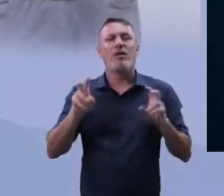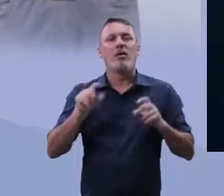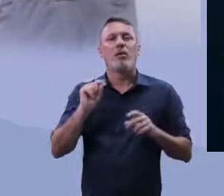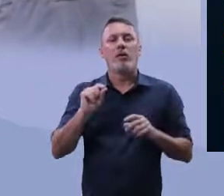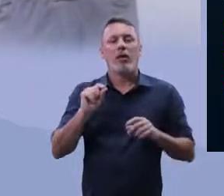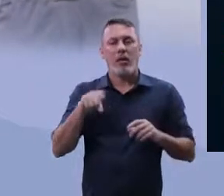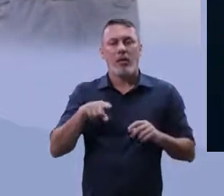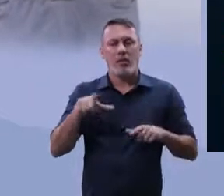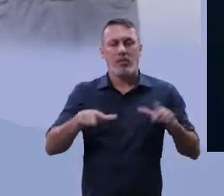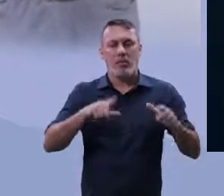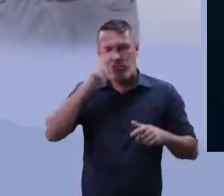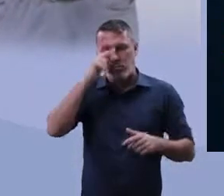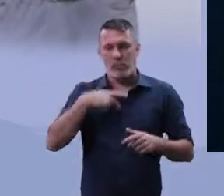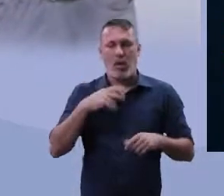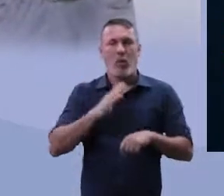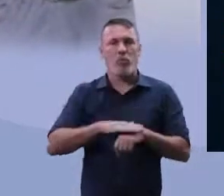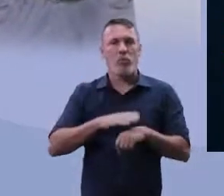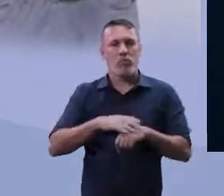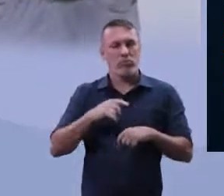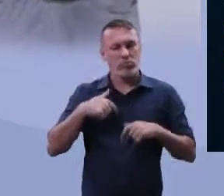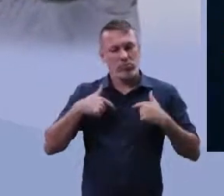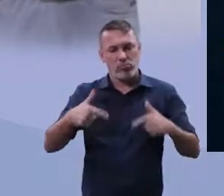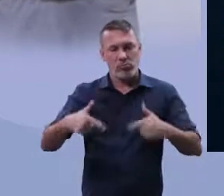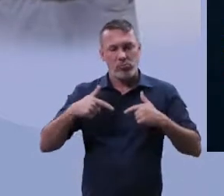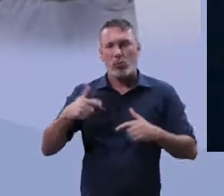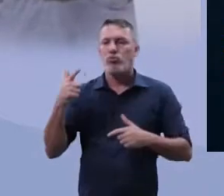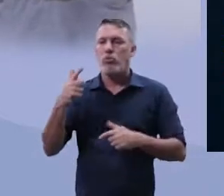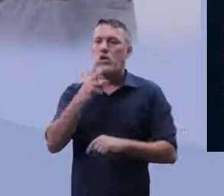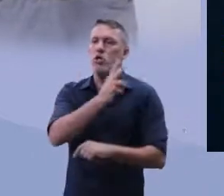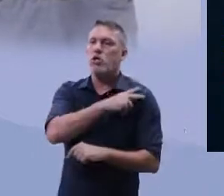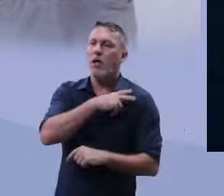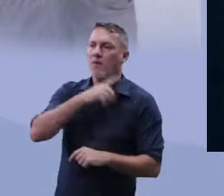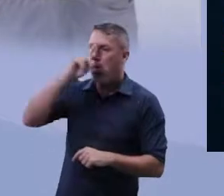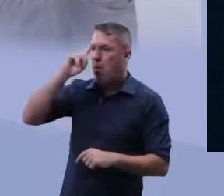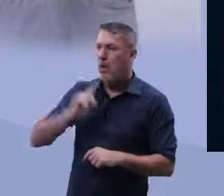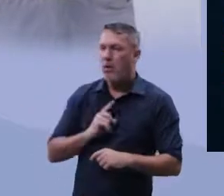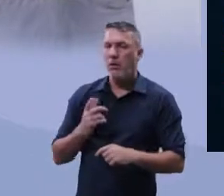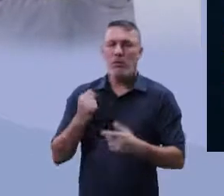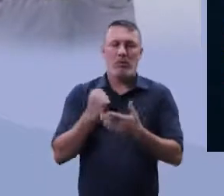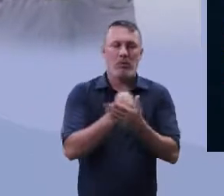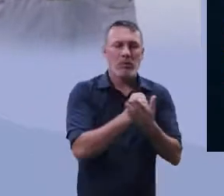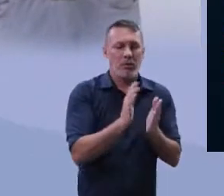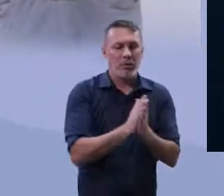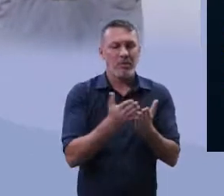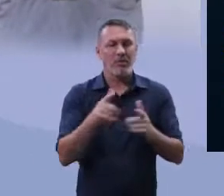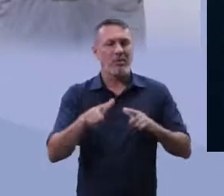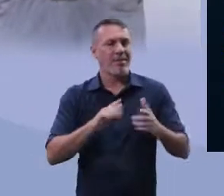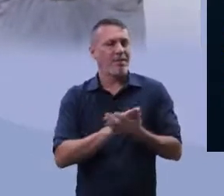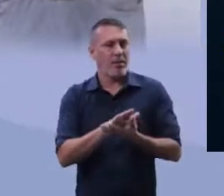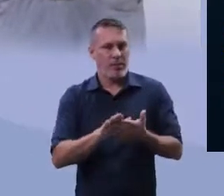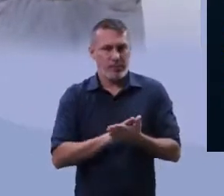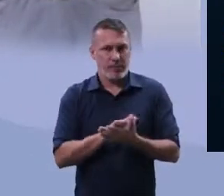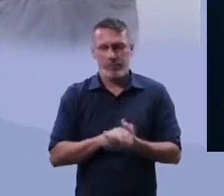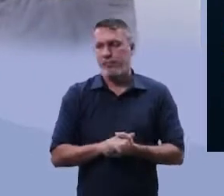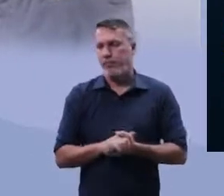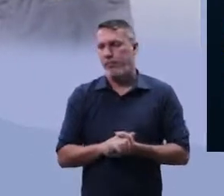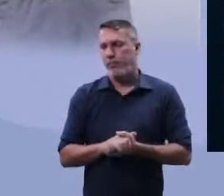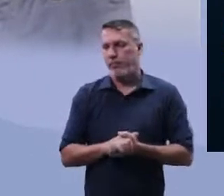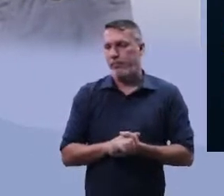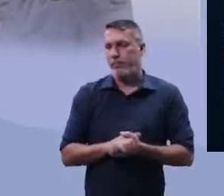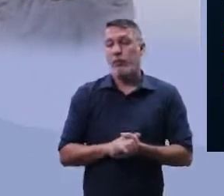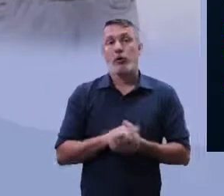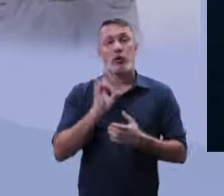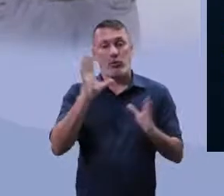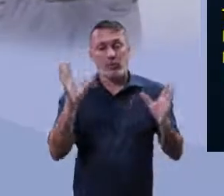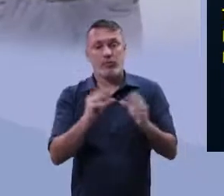seu trabalho autônomo, de você vender sua própria força de trabalho sem que você tenha um vínculo empregatício. E